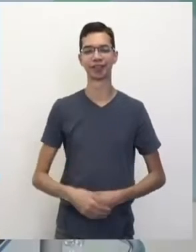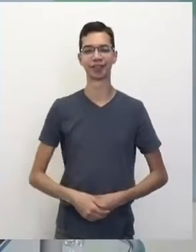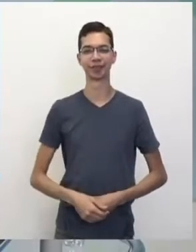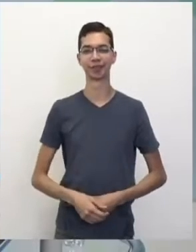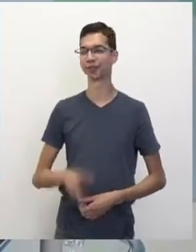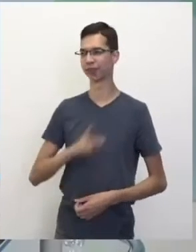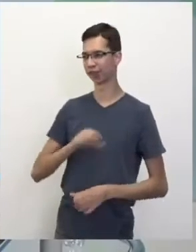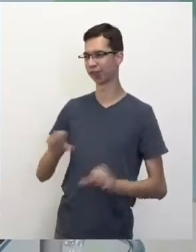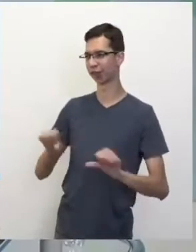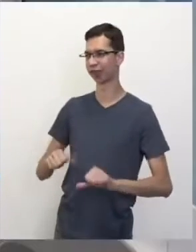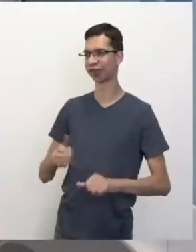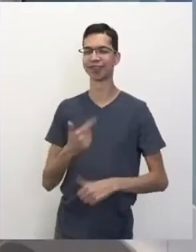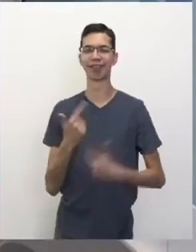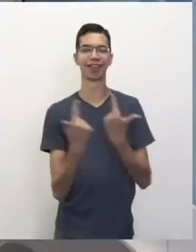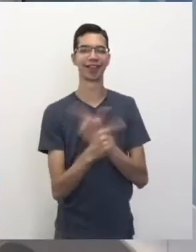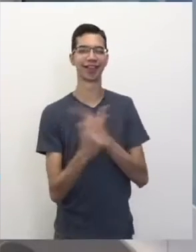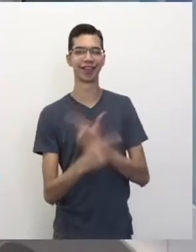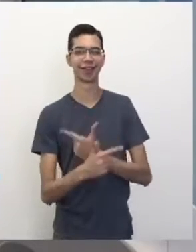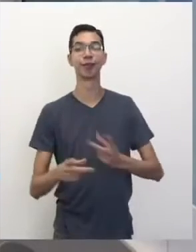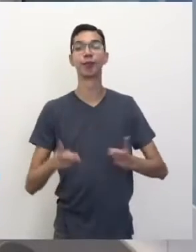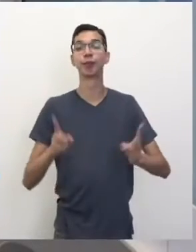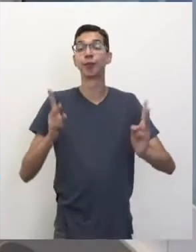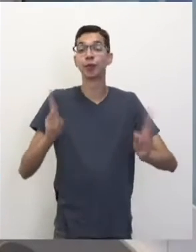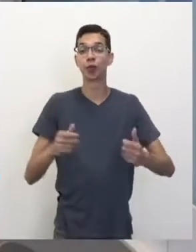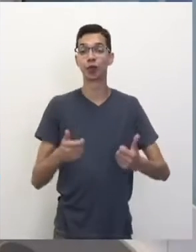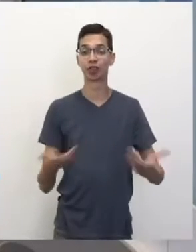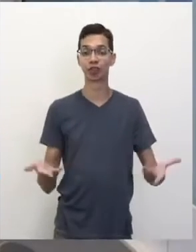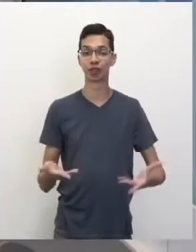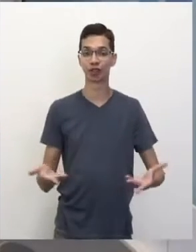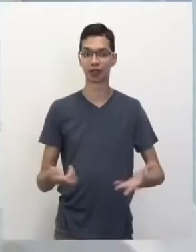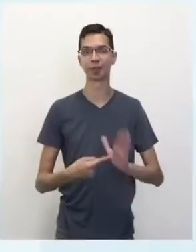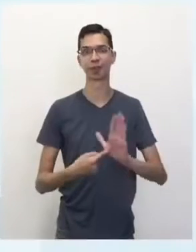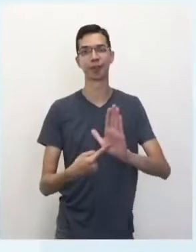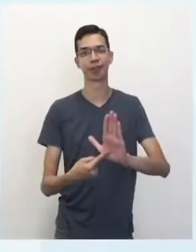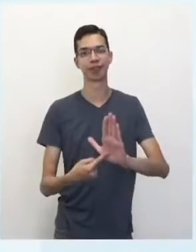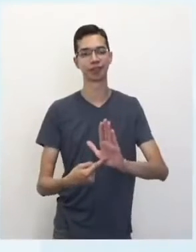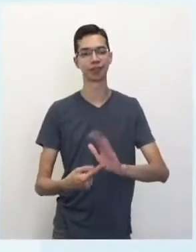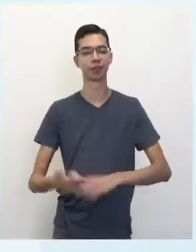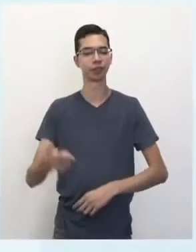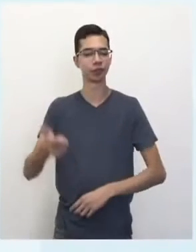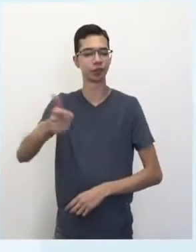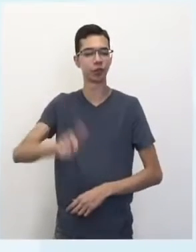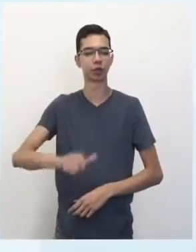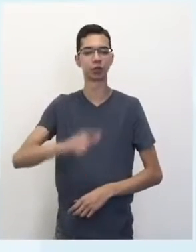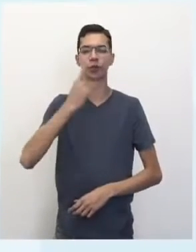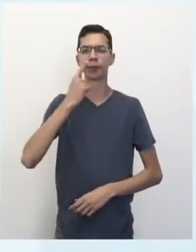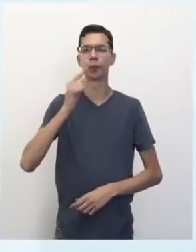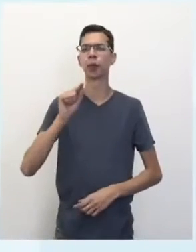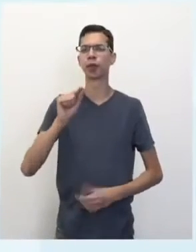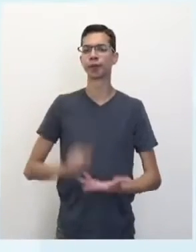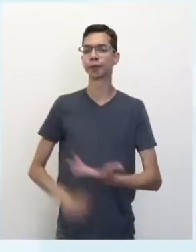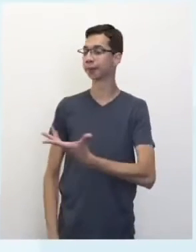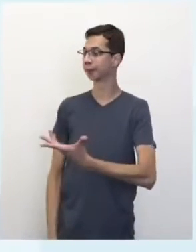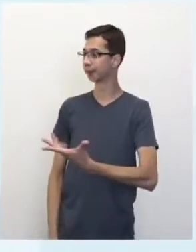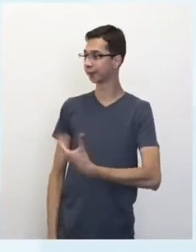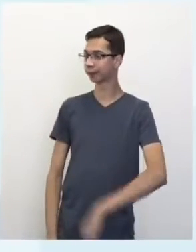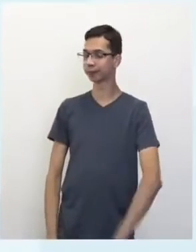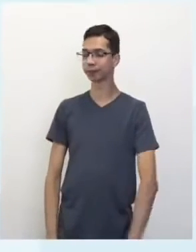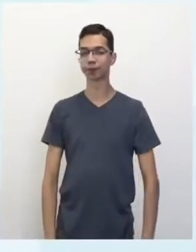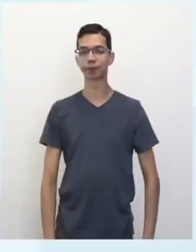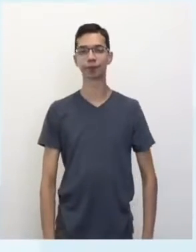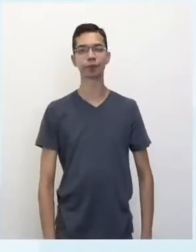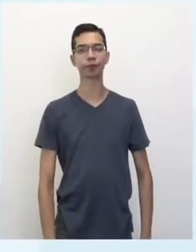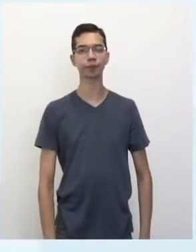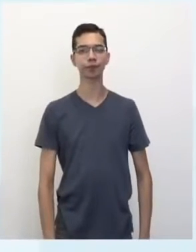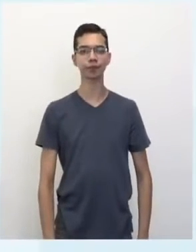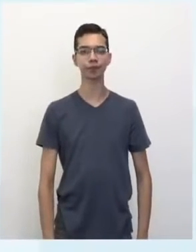isso mesmo. Beleza, vamos continuar aí de novo na apresentação. Então, a definição, a região, né, definida